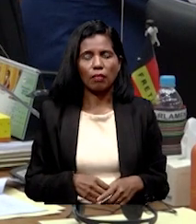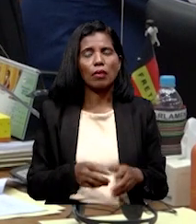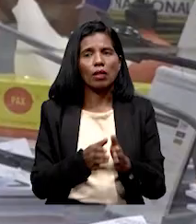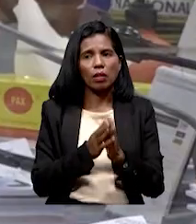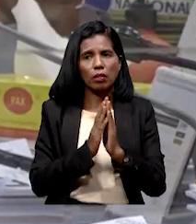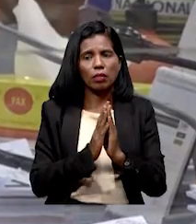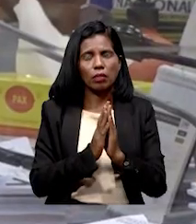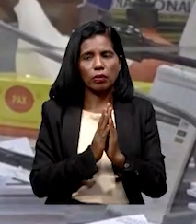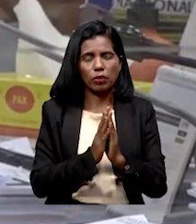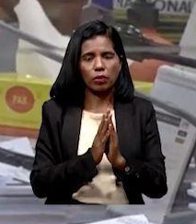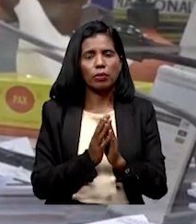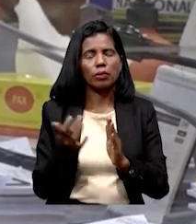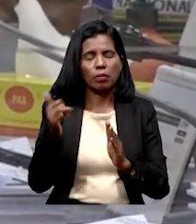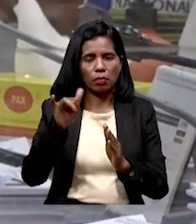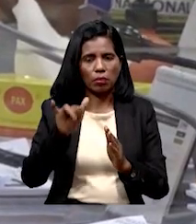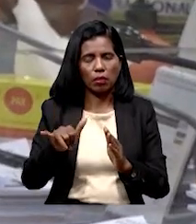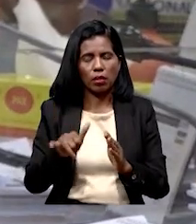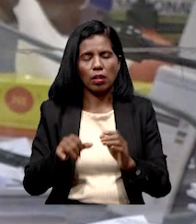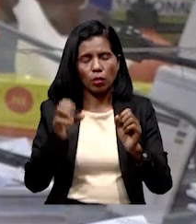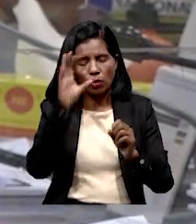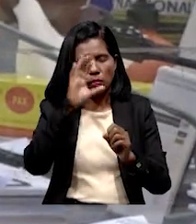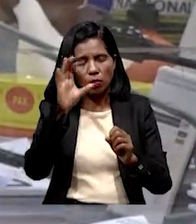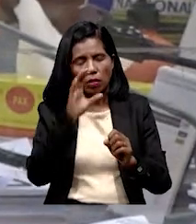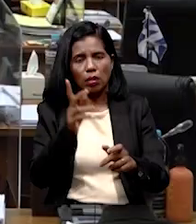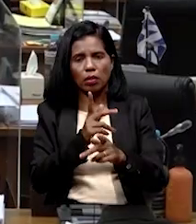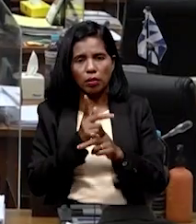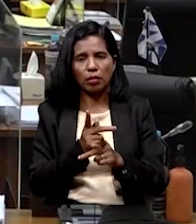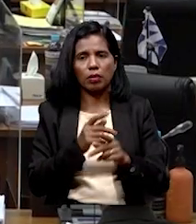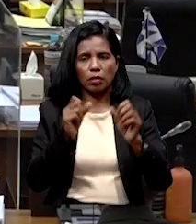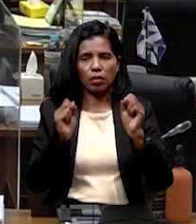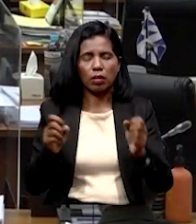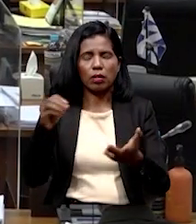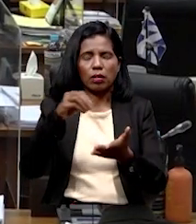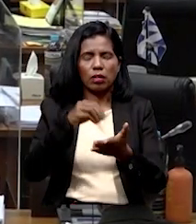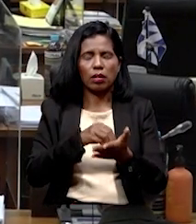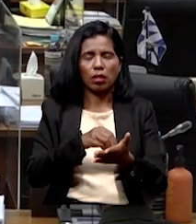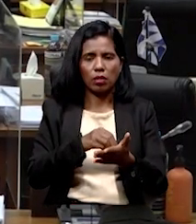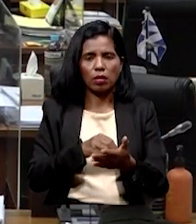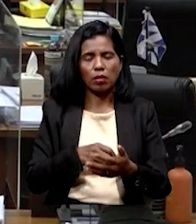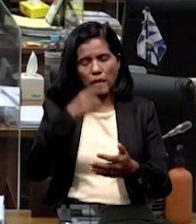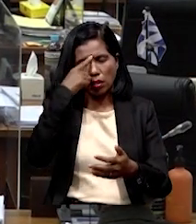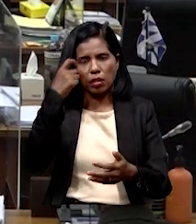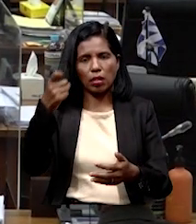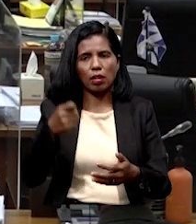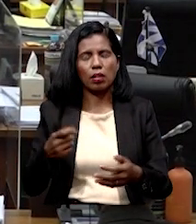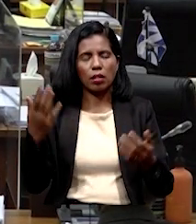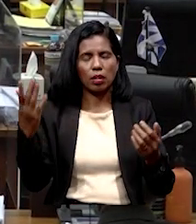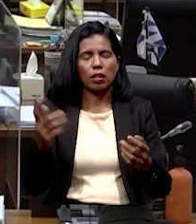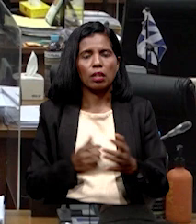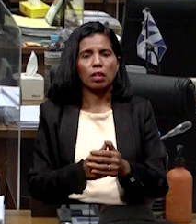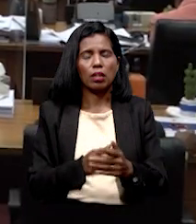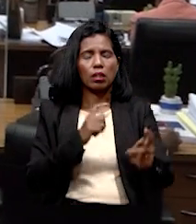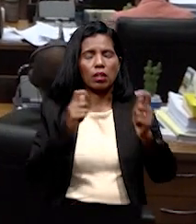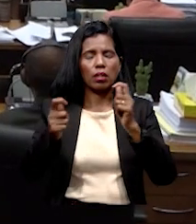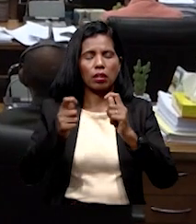ba parte relevante sira, ato identifica de dia antes tal sinais trânsito, tamba e a sinais trânsito